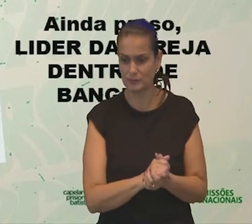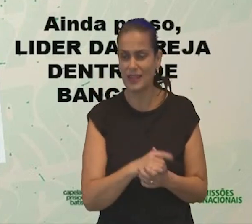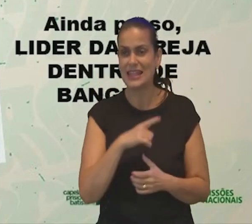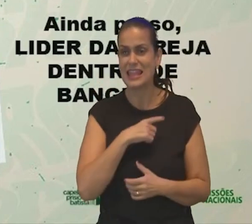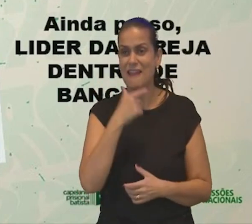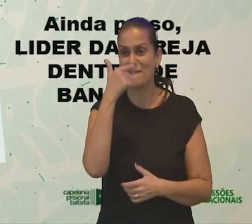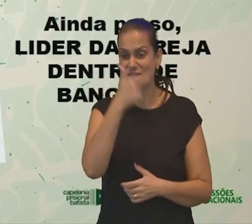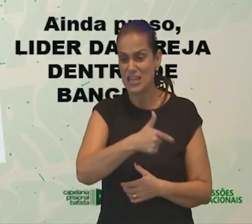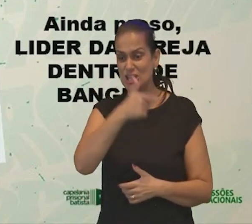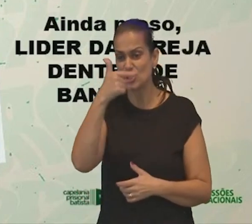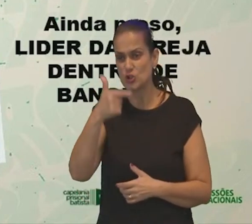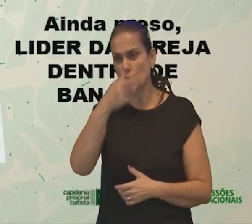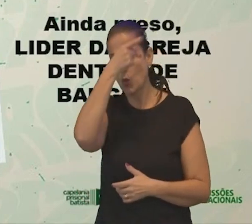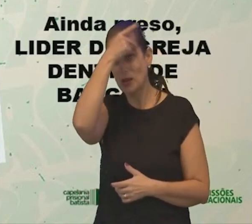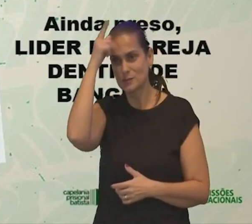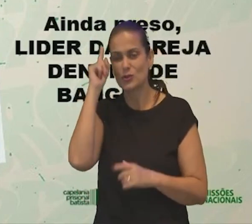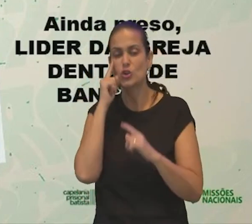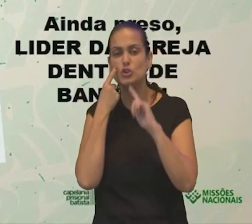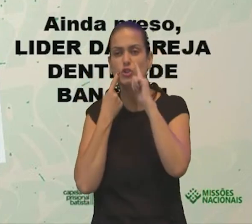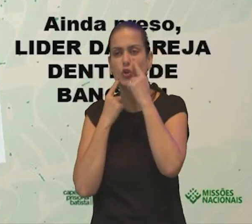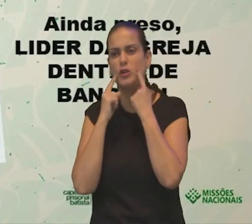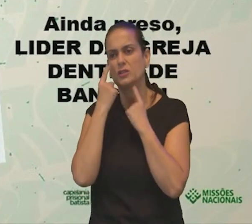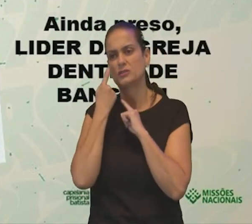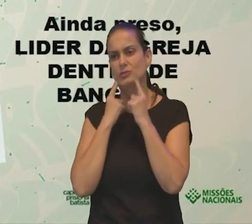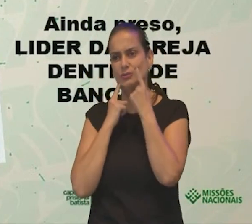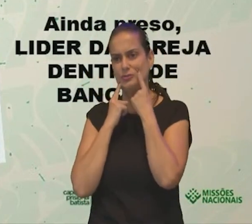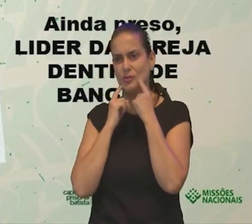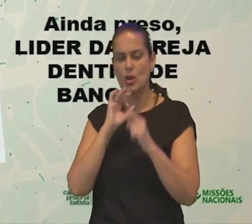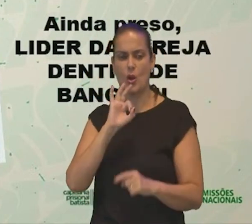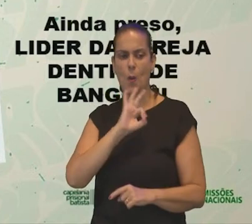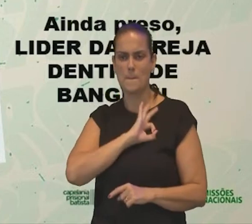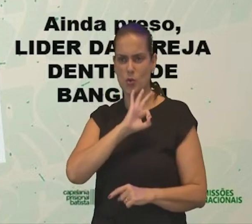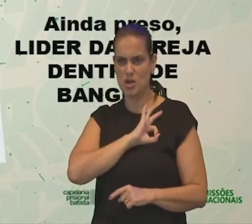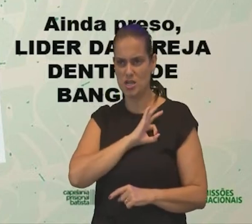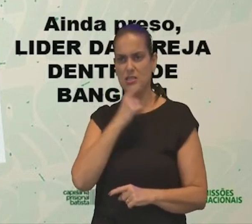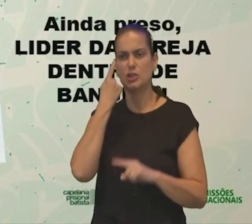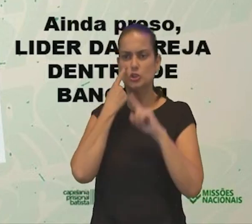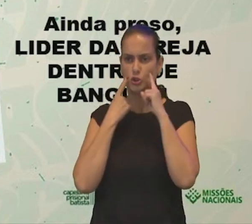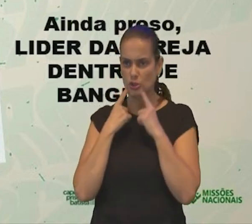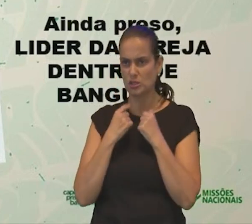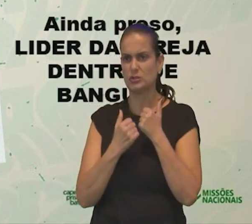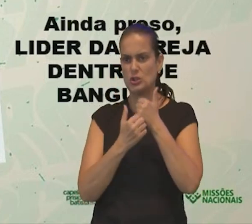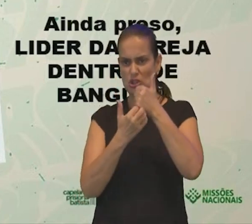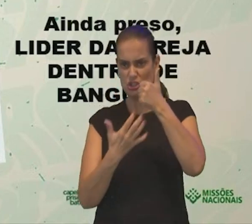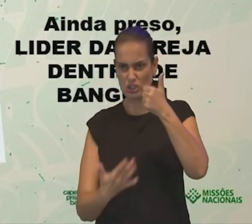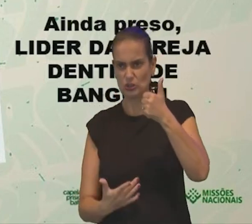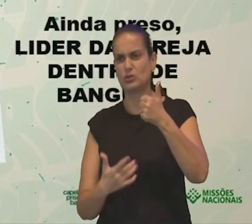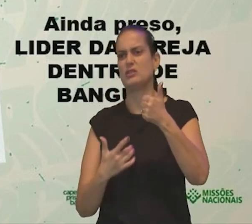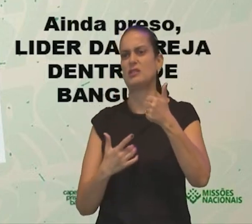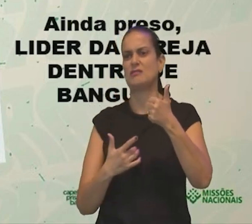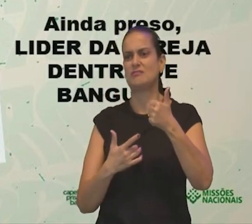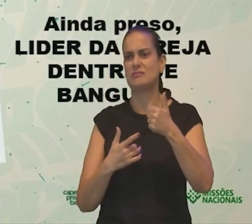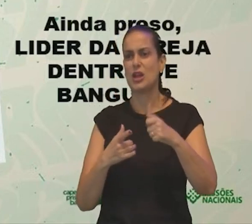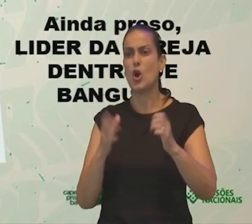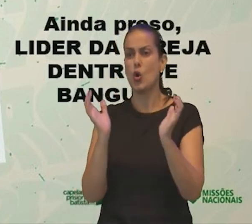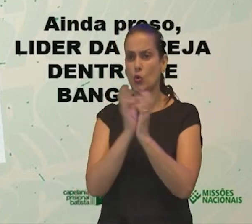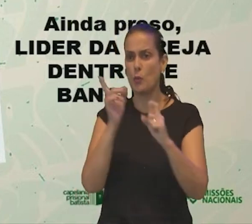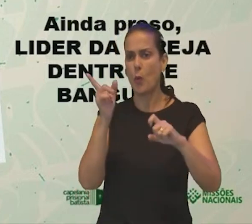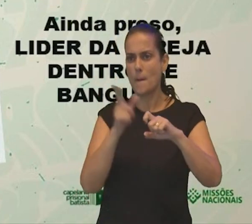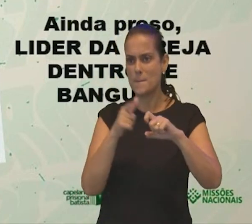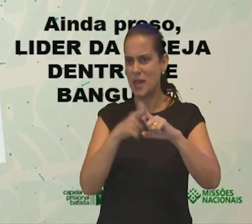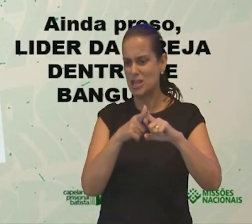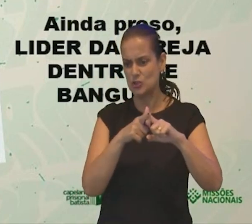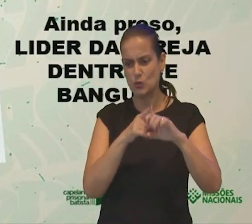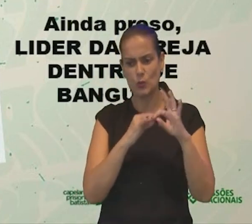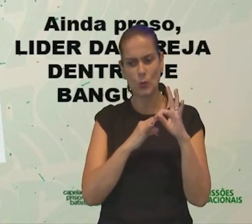22 pessoas chorando, policiais penais, a direção do presídio, a equipe médica, estava